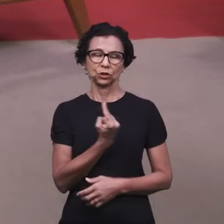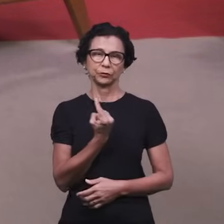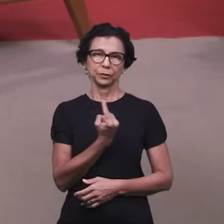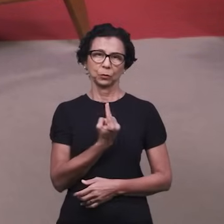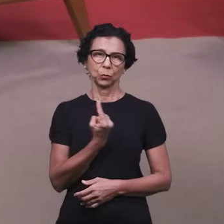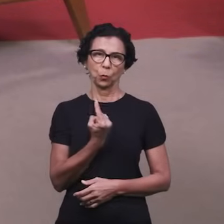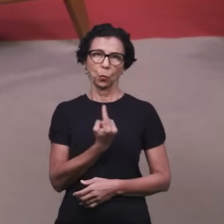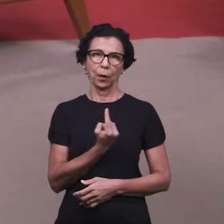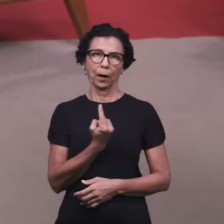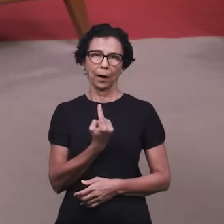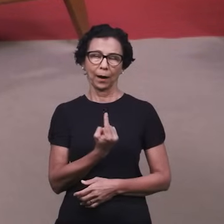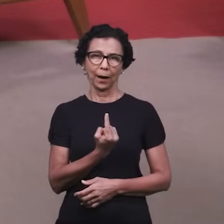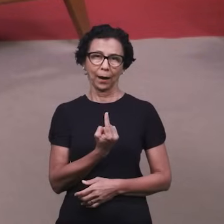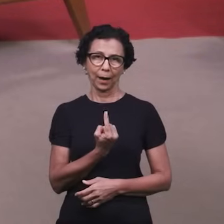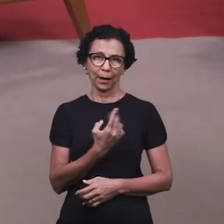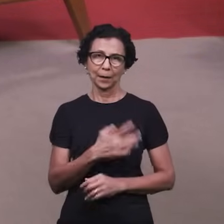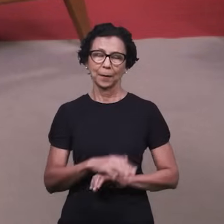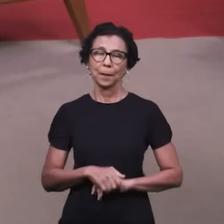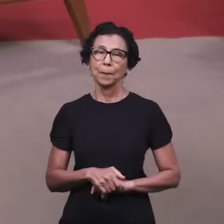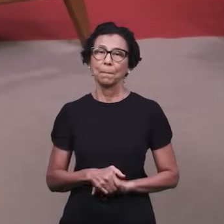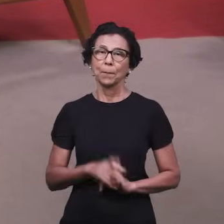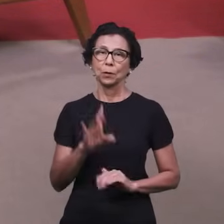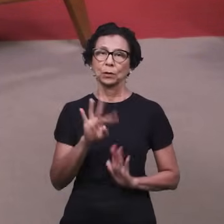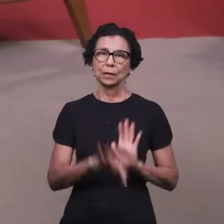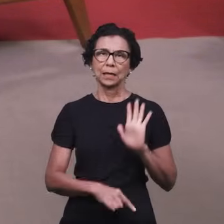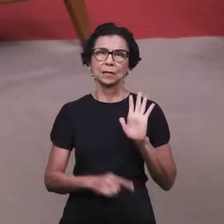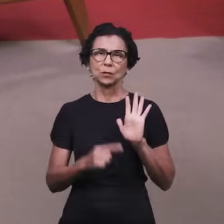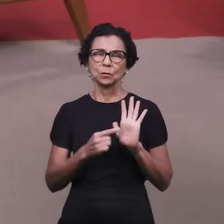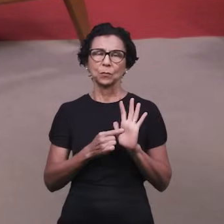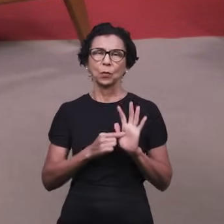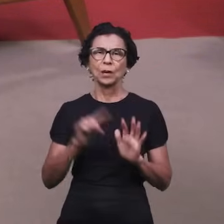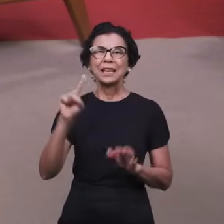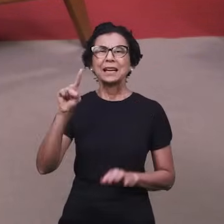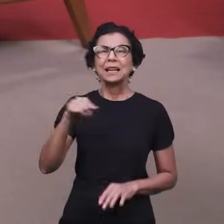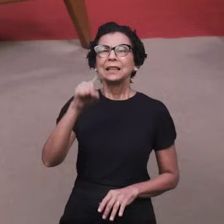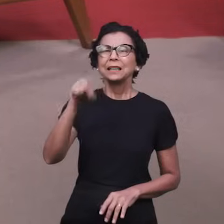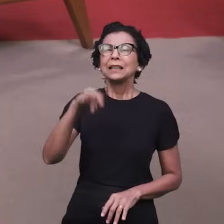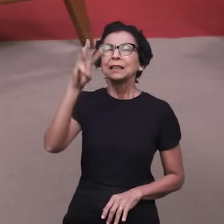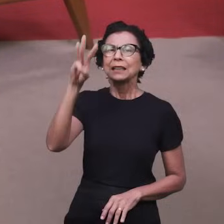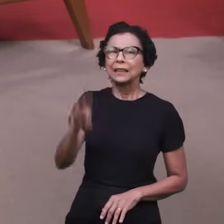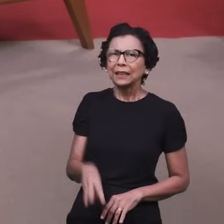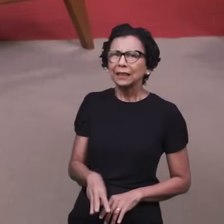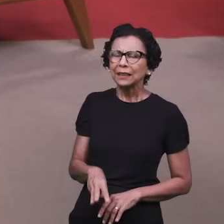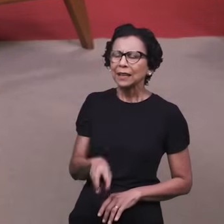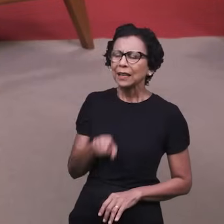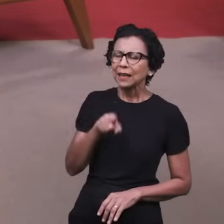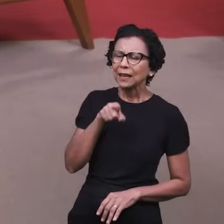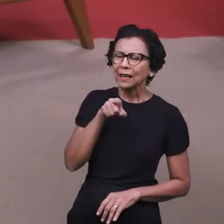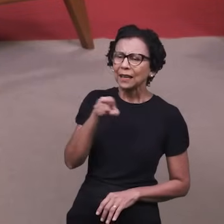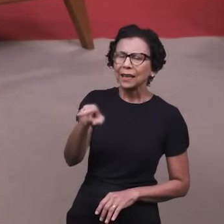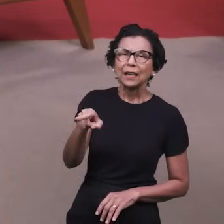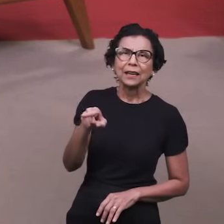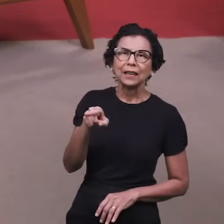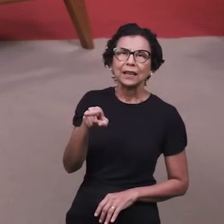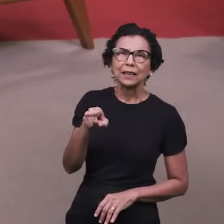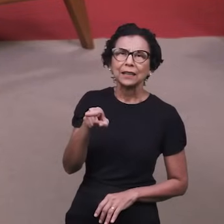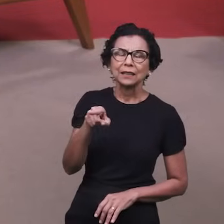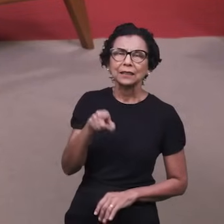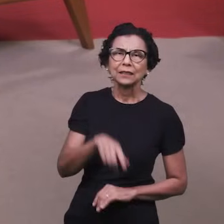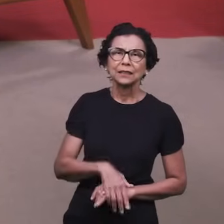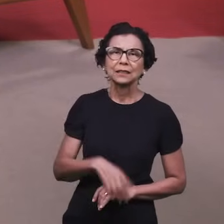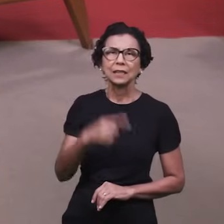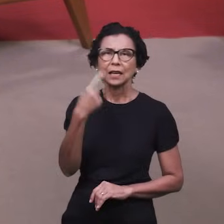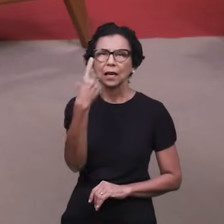individual, não é quem são estas, é quem é esta, é uma noiva. Amém. Né? É uma noiva, é